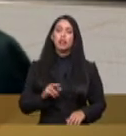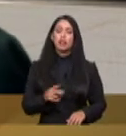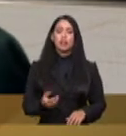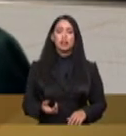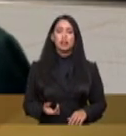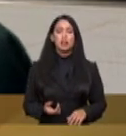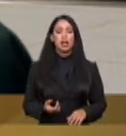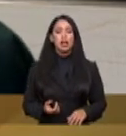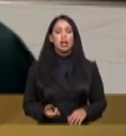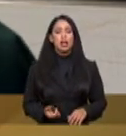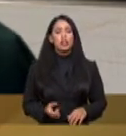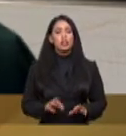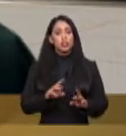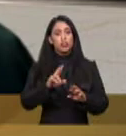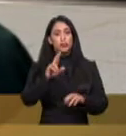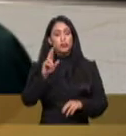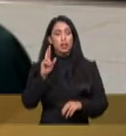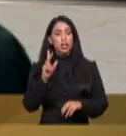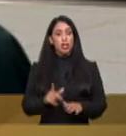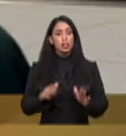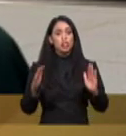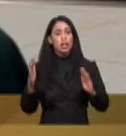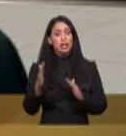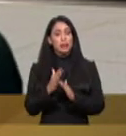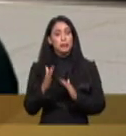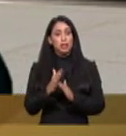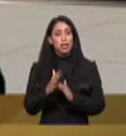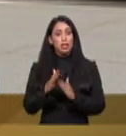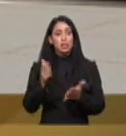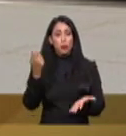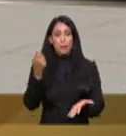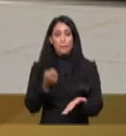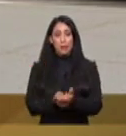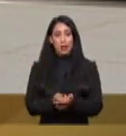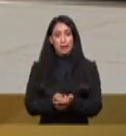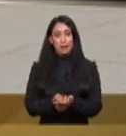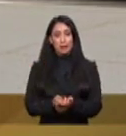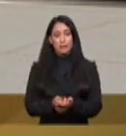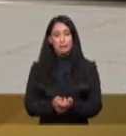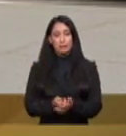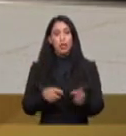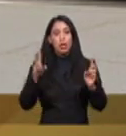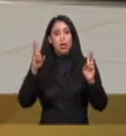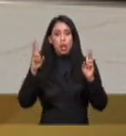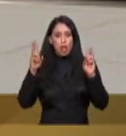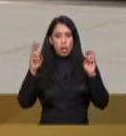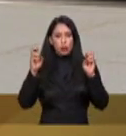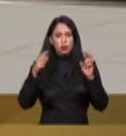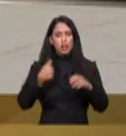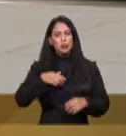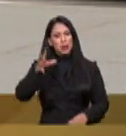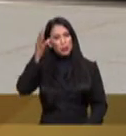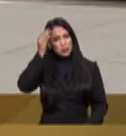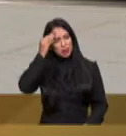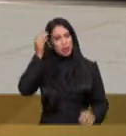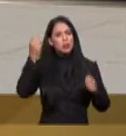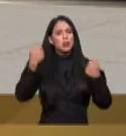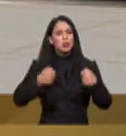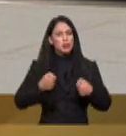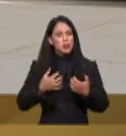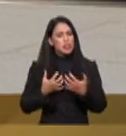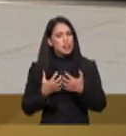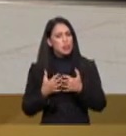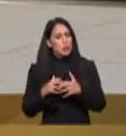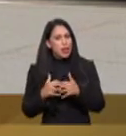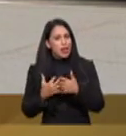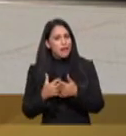não deveria ser exceção às vedações e limitações da propaganda eleitoral paga. Esse é um tema sobre o qual entendo que deva haver maior